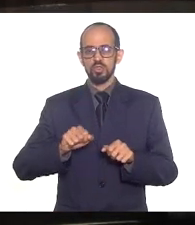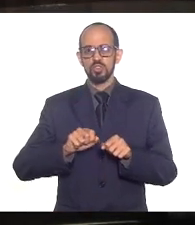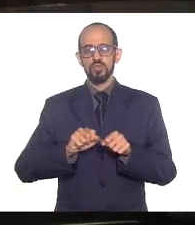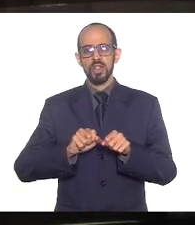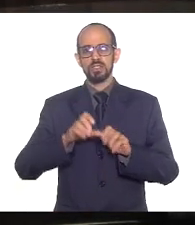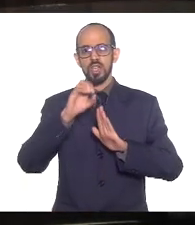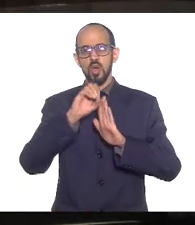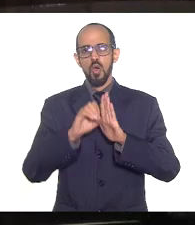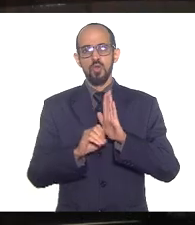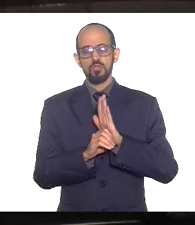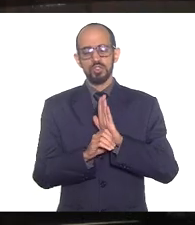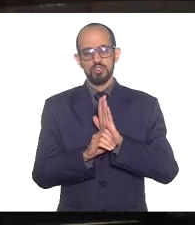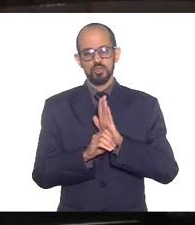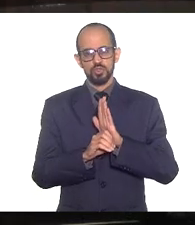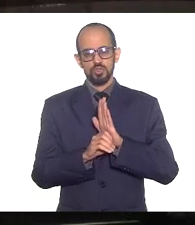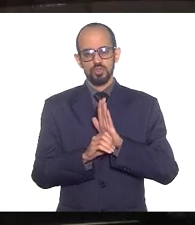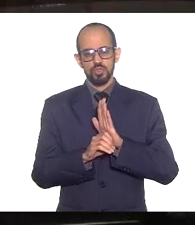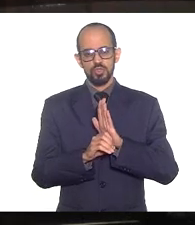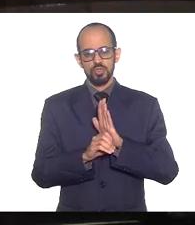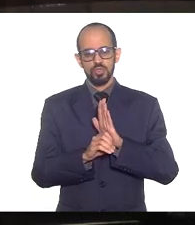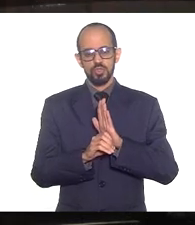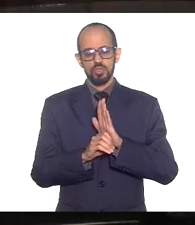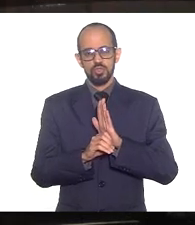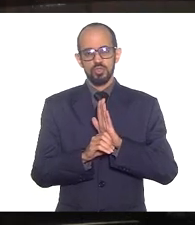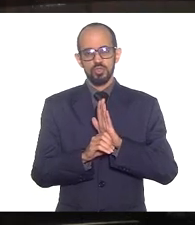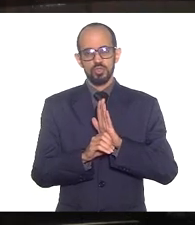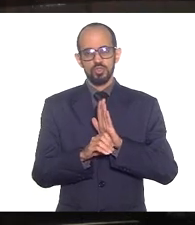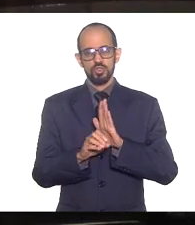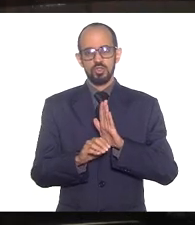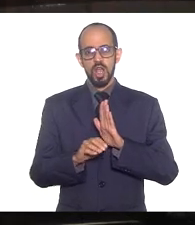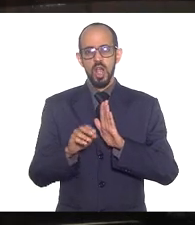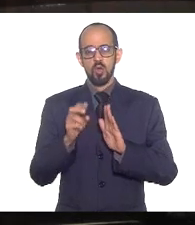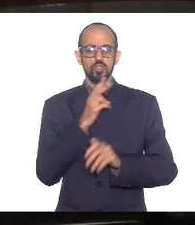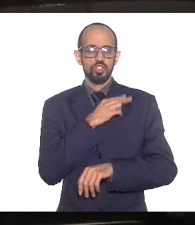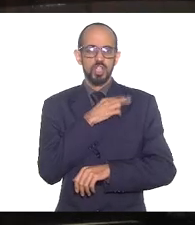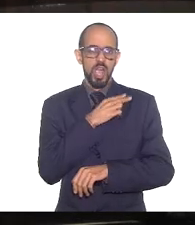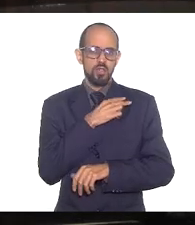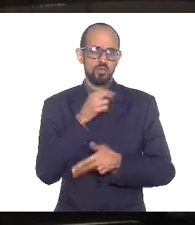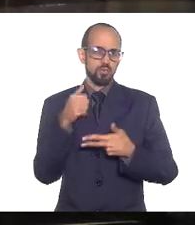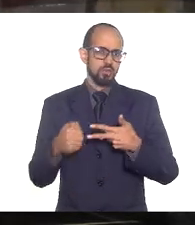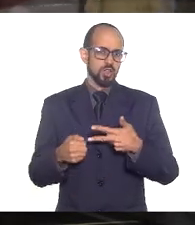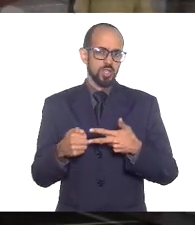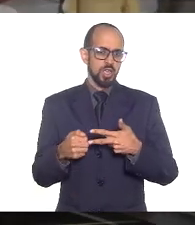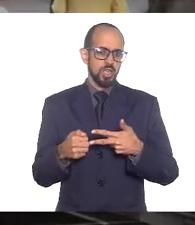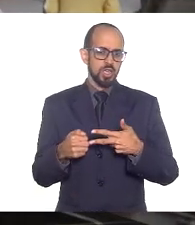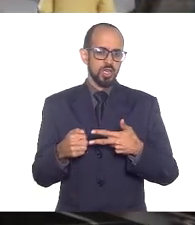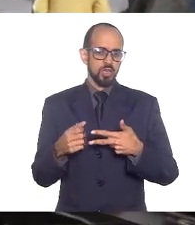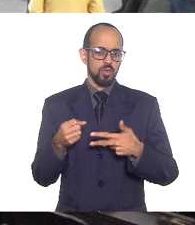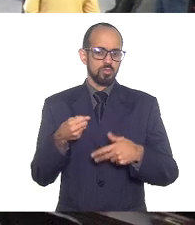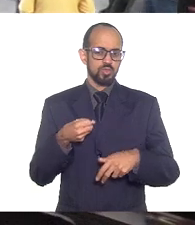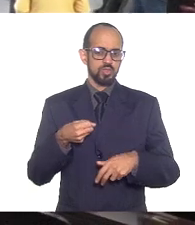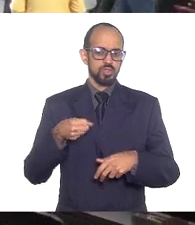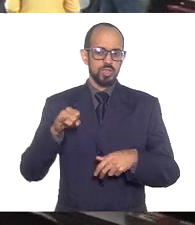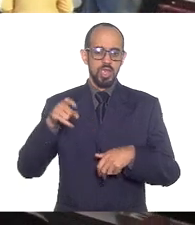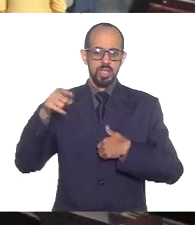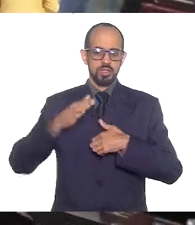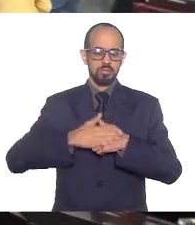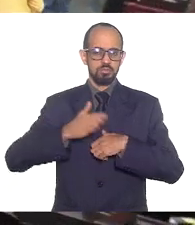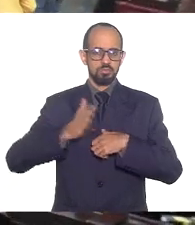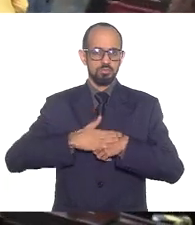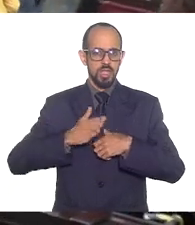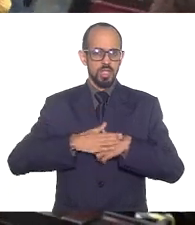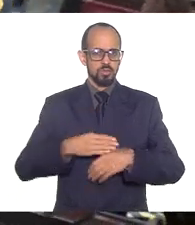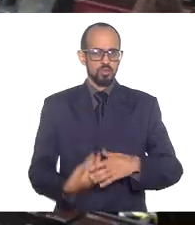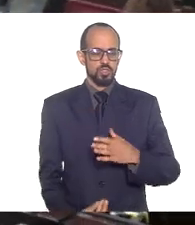expedidos ofícios dirigidos aos chefes de poderes como se constituíssem eles mesmos